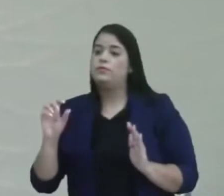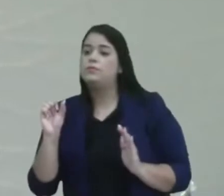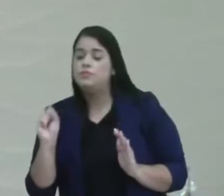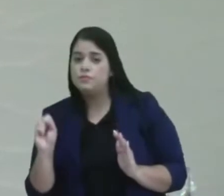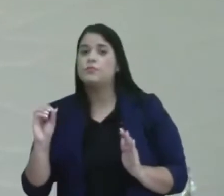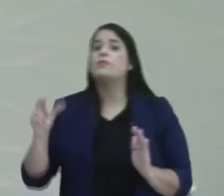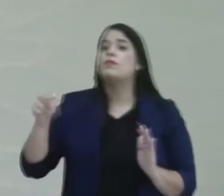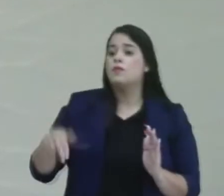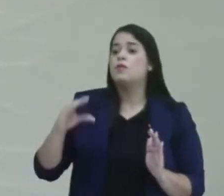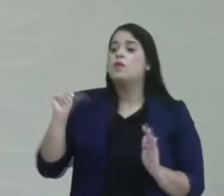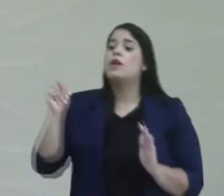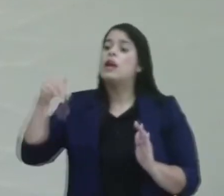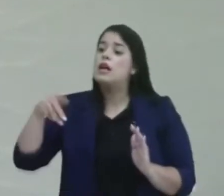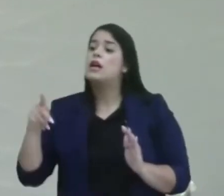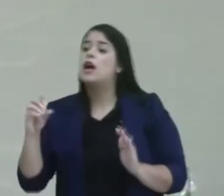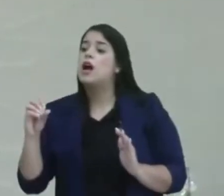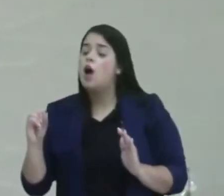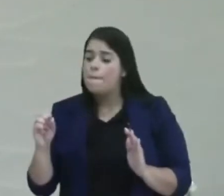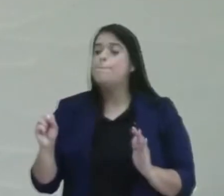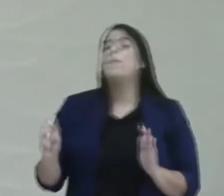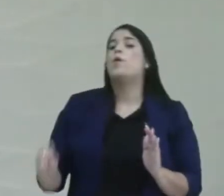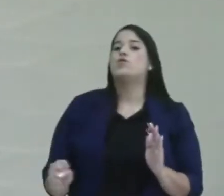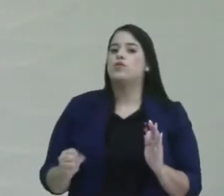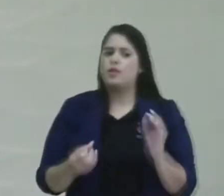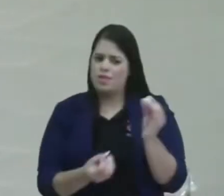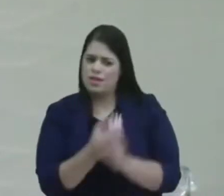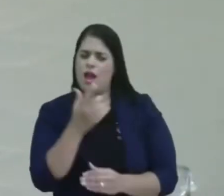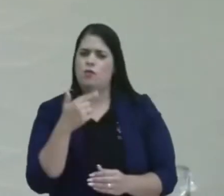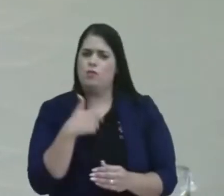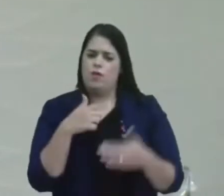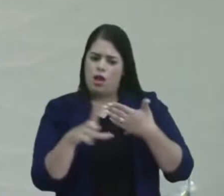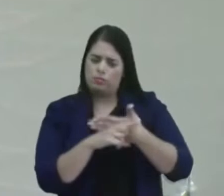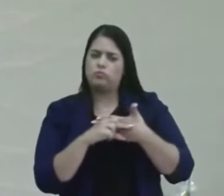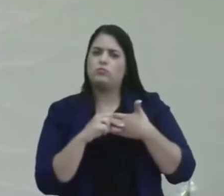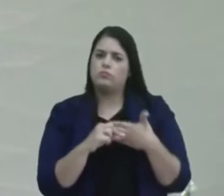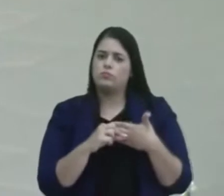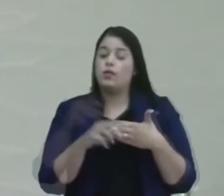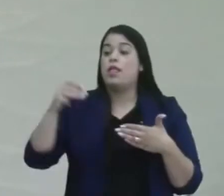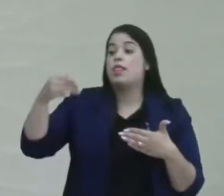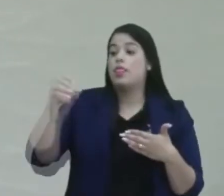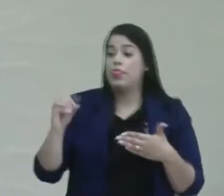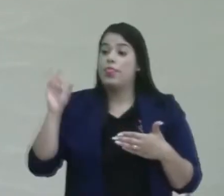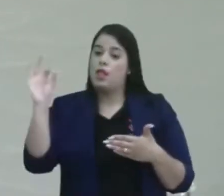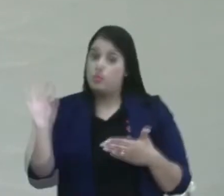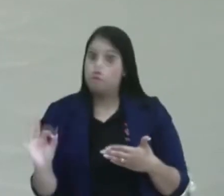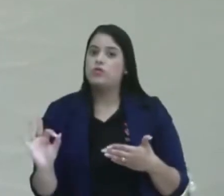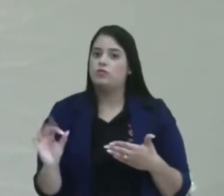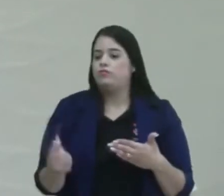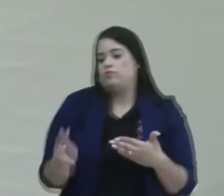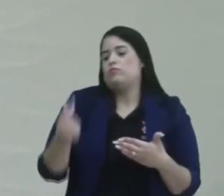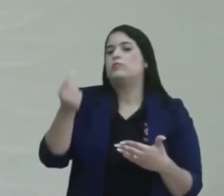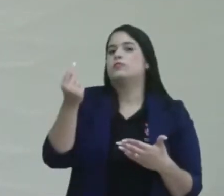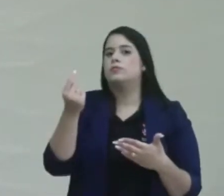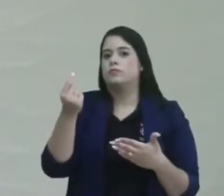mim aqui nessa casa o ano passado, no qual destina no mínimo 30% de todos os recursos vindos,